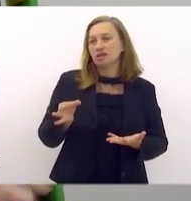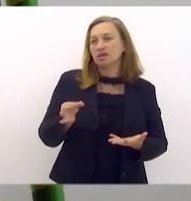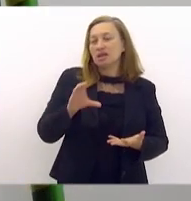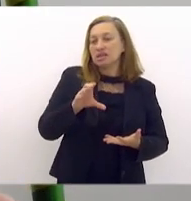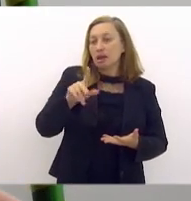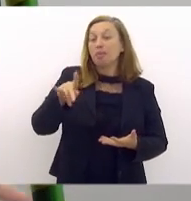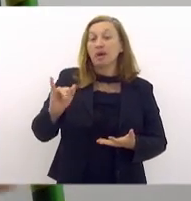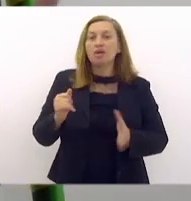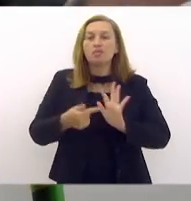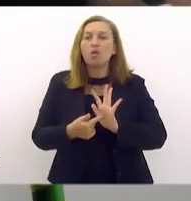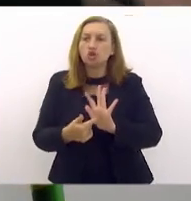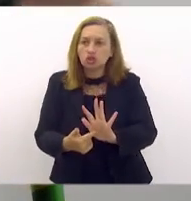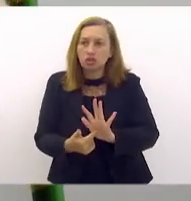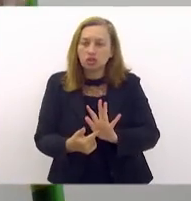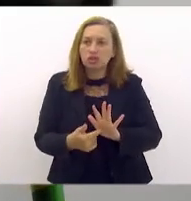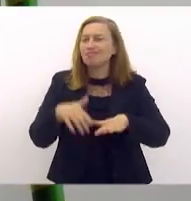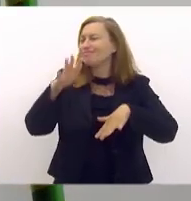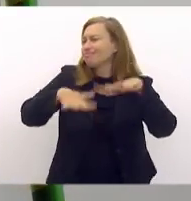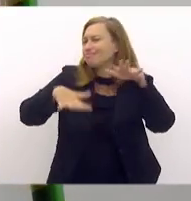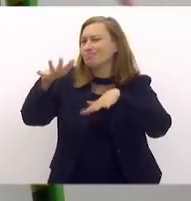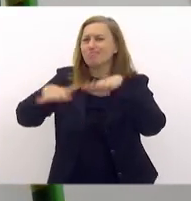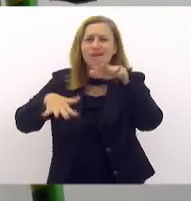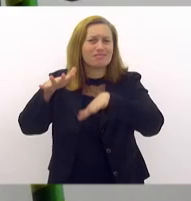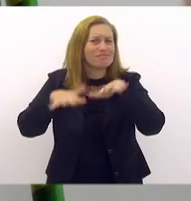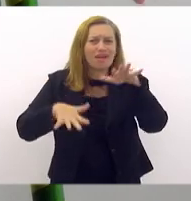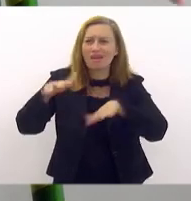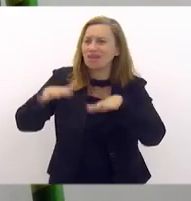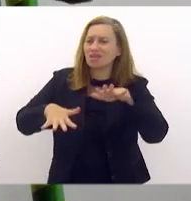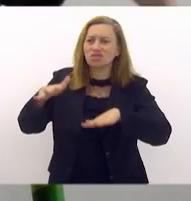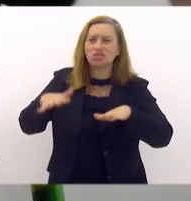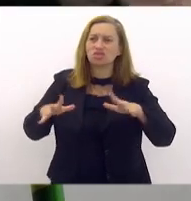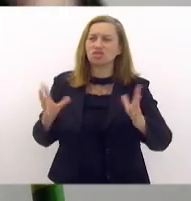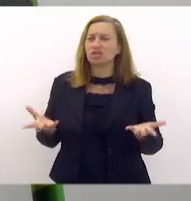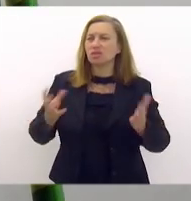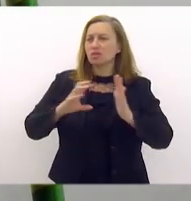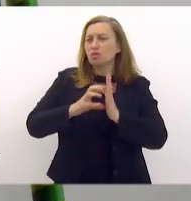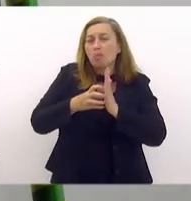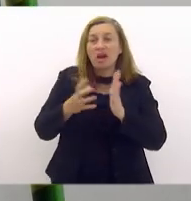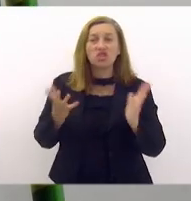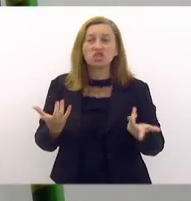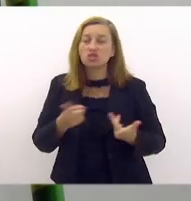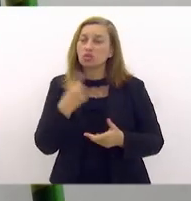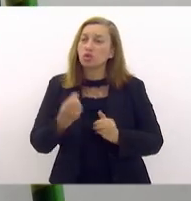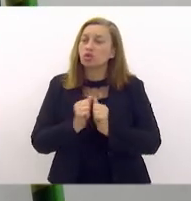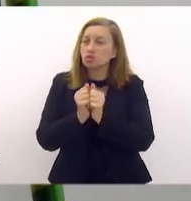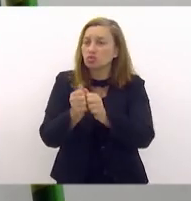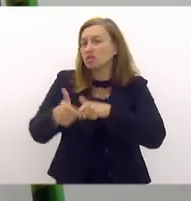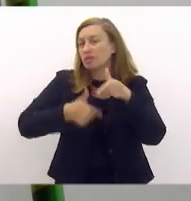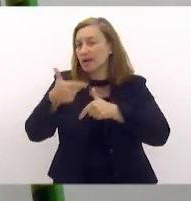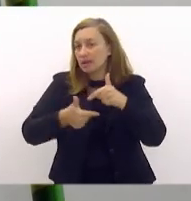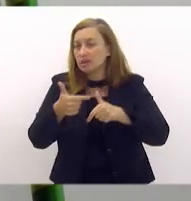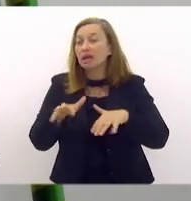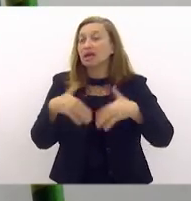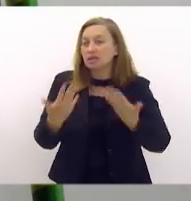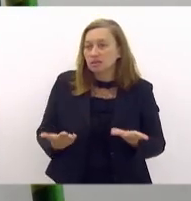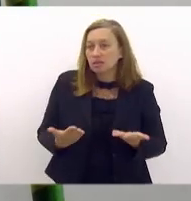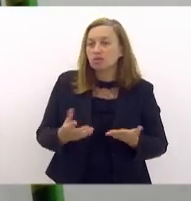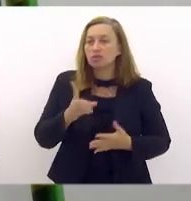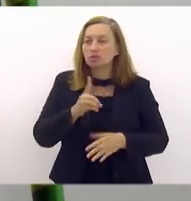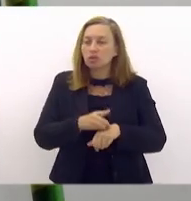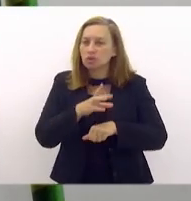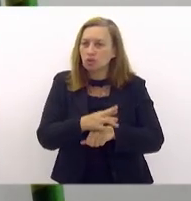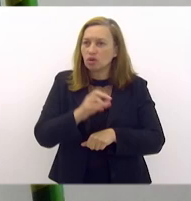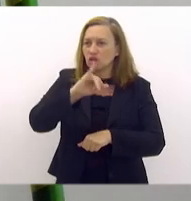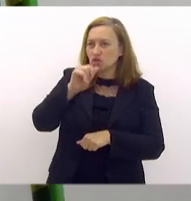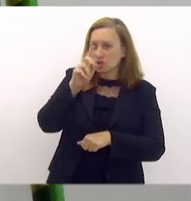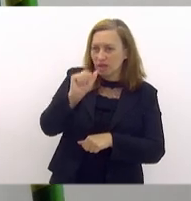CPI mostrando que, apresentação de um assim, PL. independente da bancada aqui, independente do partido, Claro. estamos trabalhando juntos para isso. Então, doutora Juliana, mais uma